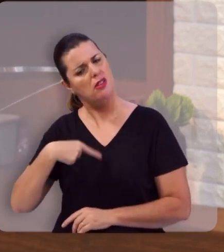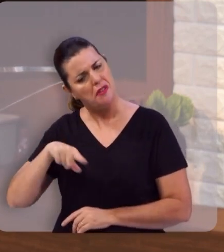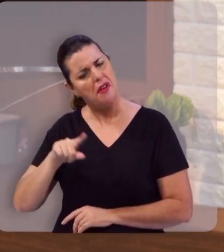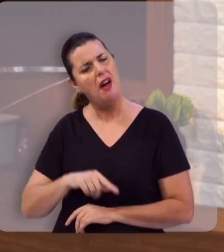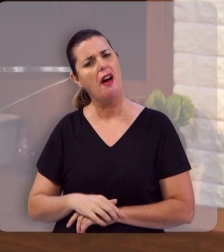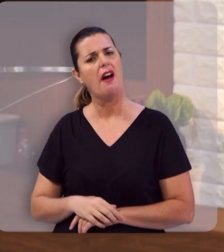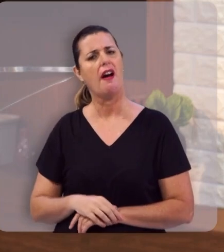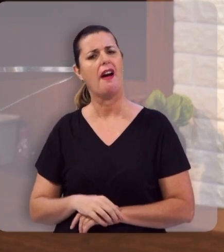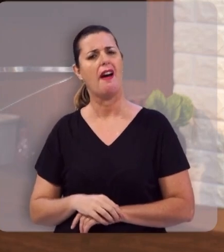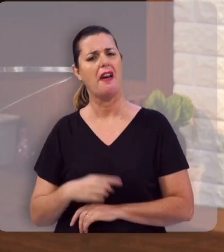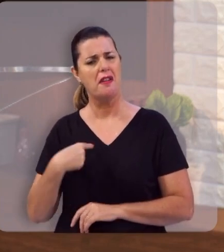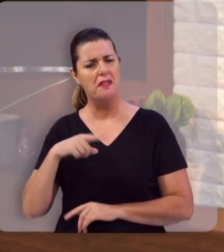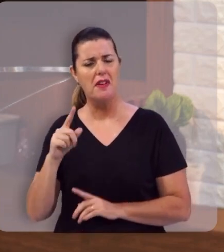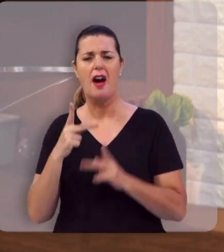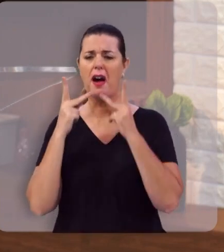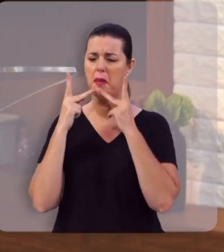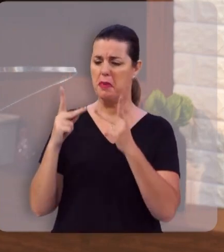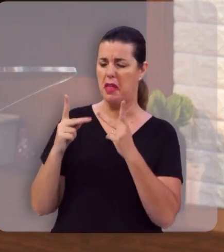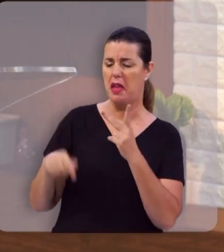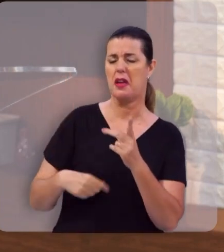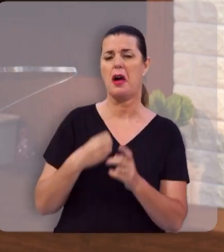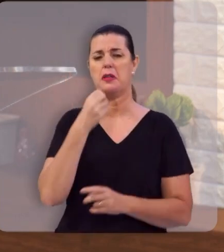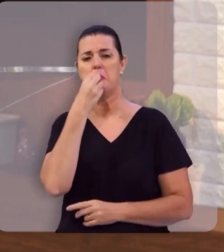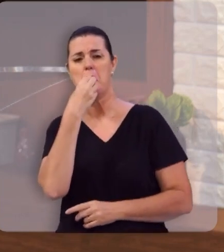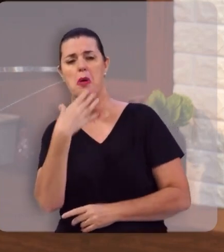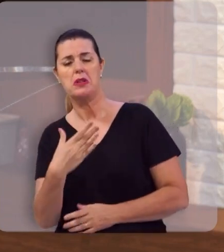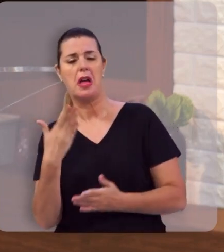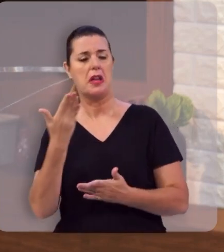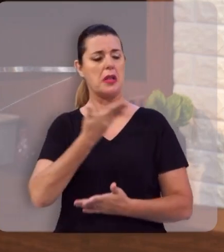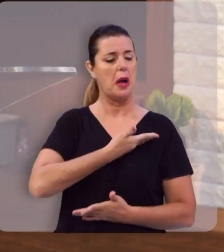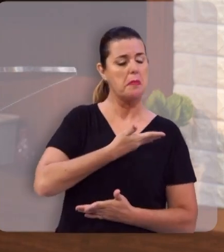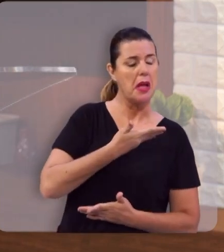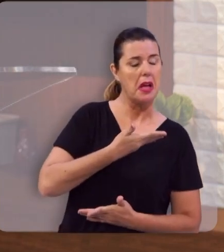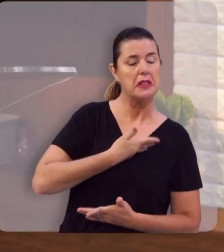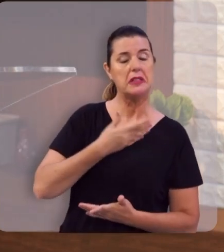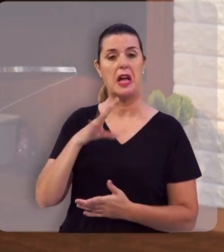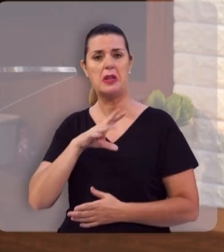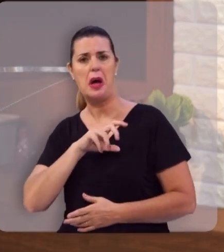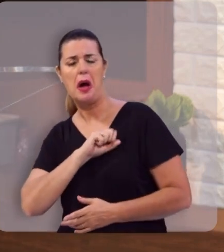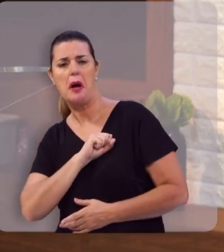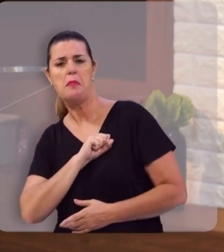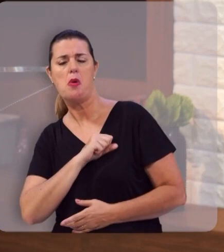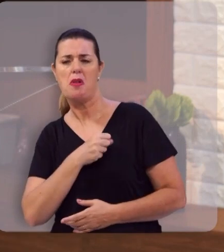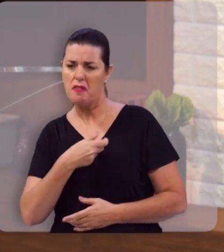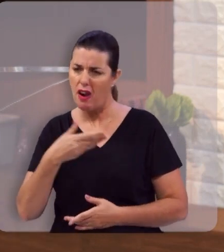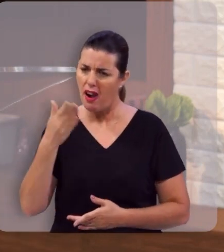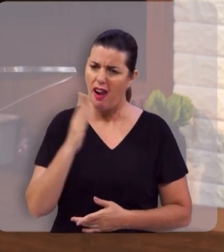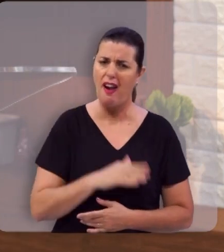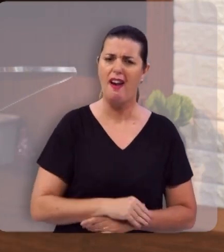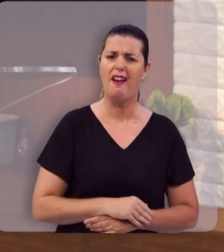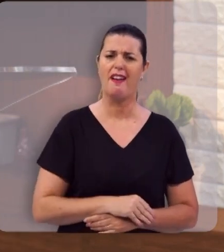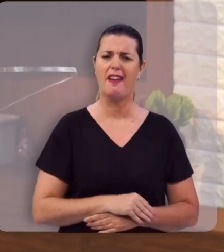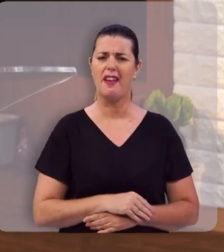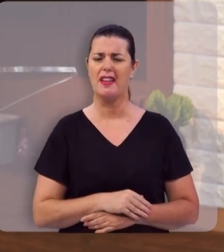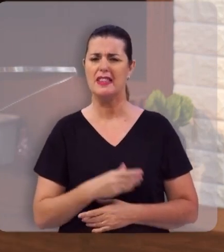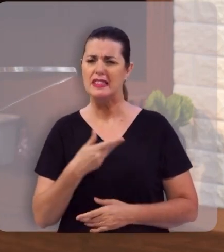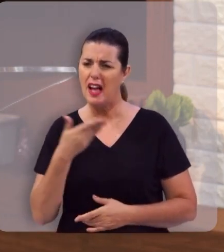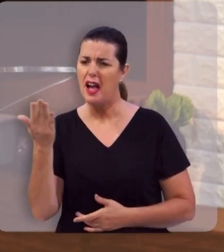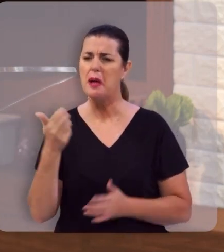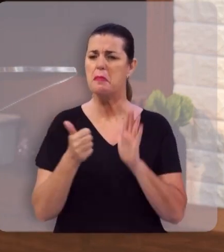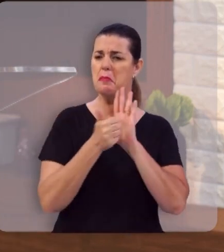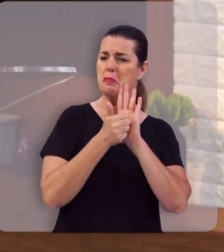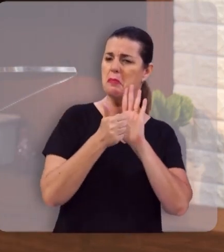semeie. Semeie a palavra de Deus, semeie bondade, semeie amizade, semeie amor, semeie companheirismo, semeie otimismo,